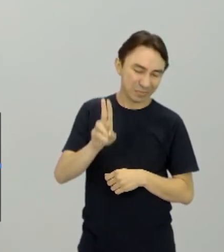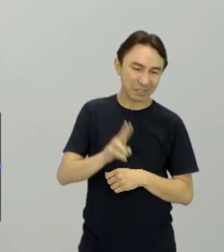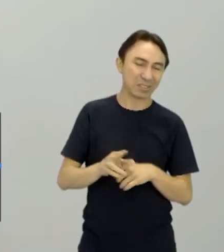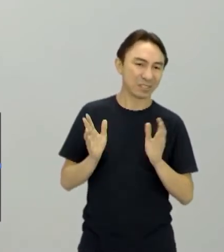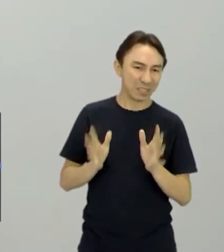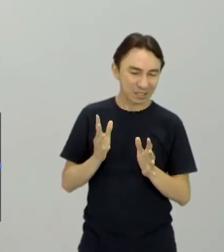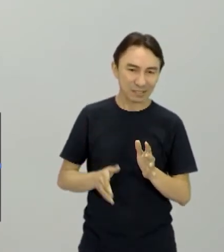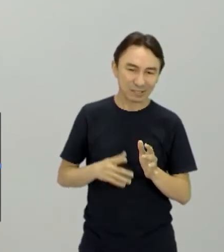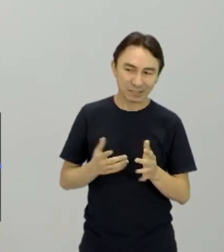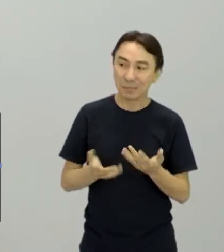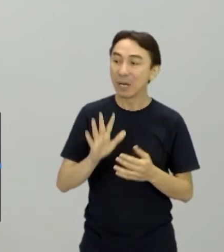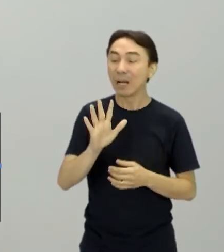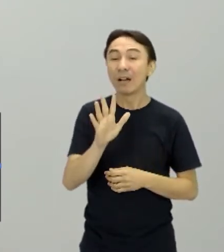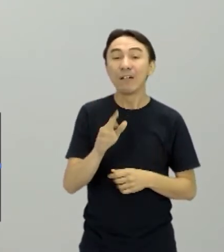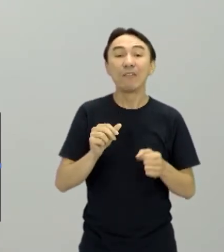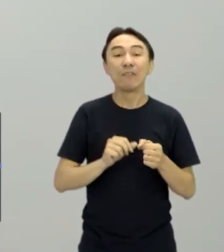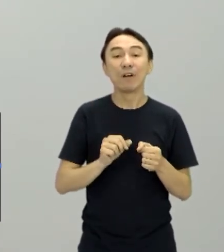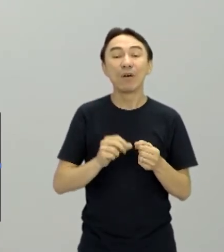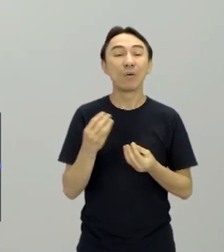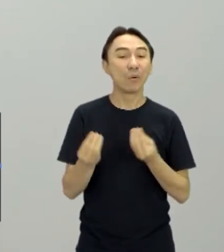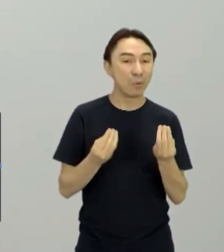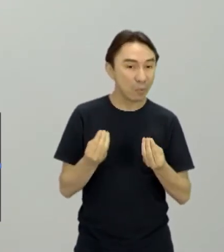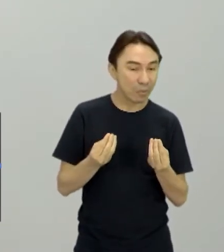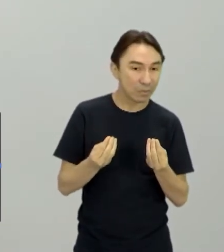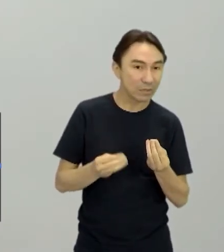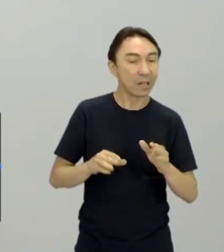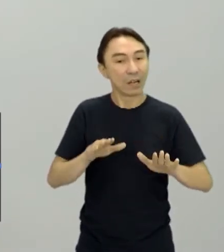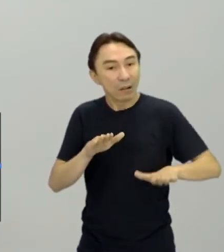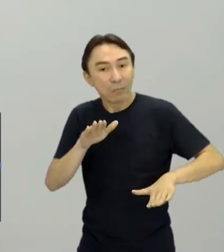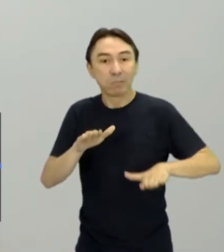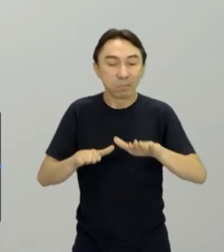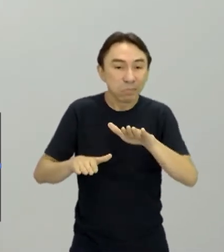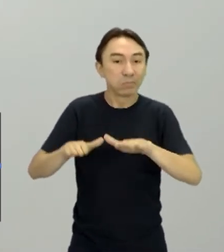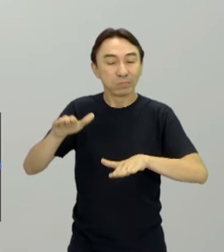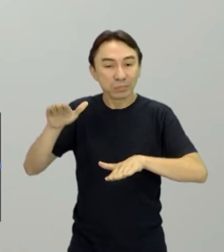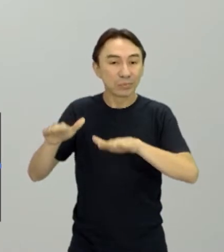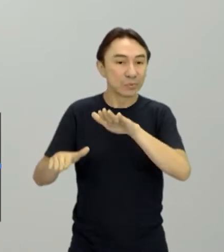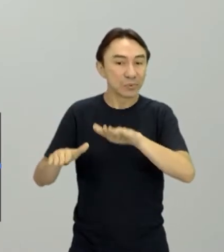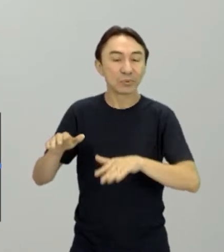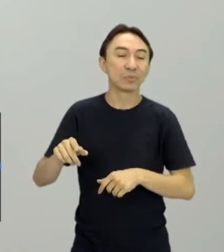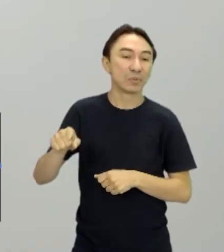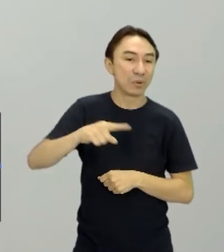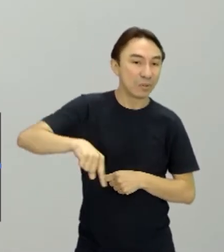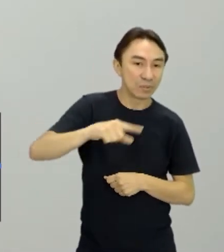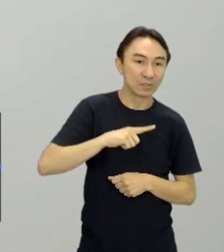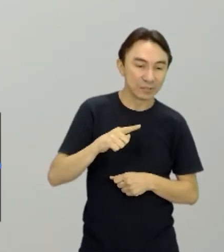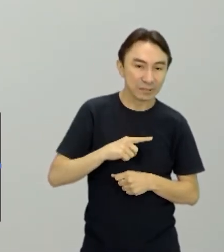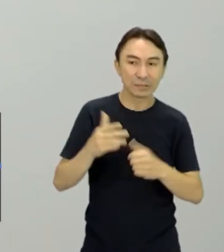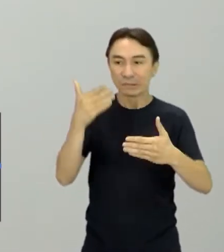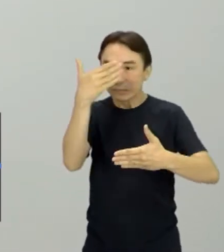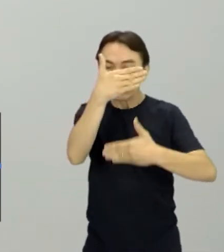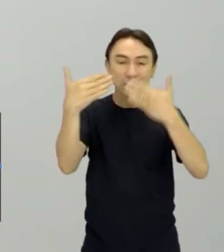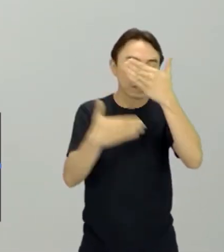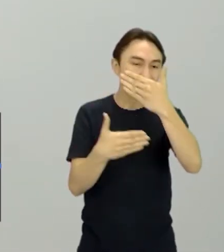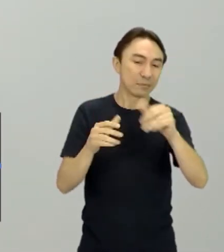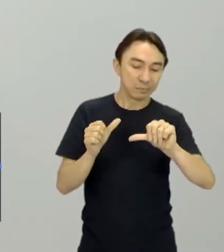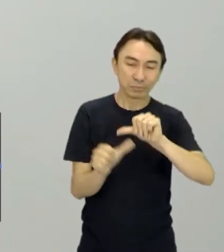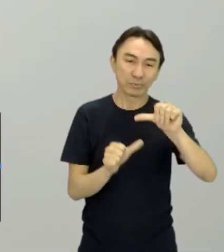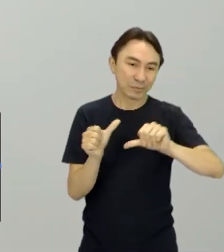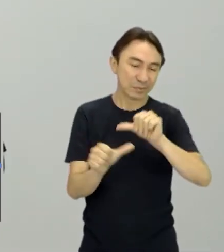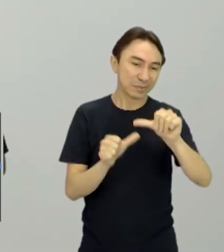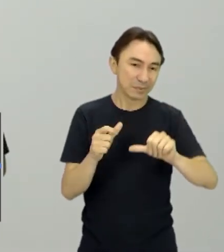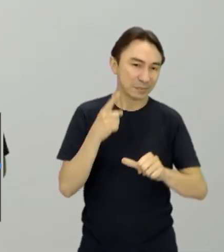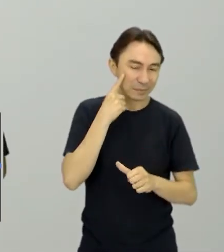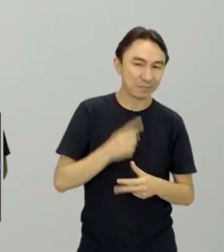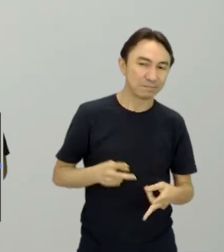Mas o que a gente faz? De vez em quando não, de vez em sempre a gente muda um slide, muda um enfoque e tal, porque a gente percebe que o